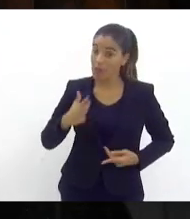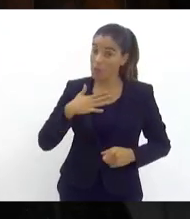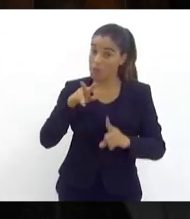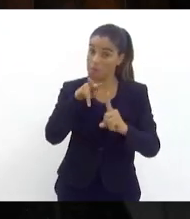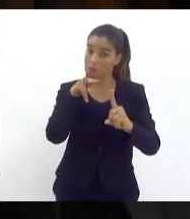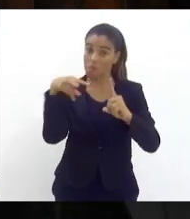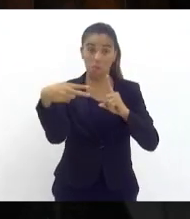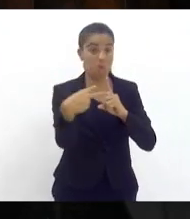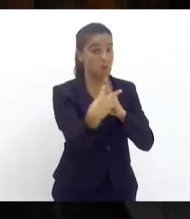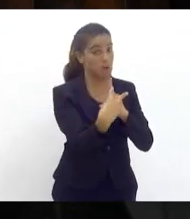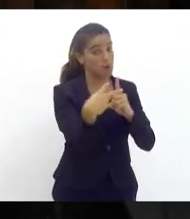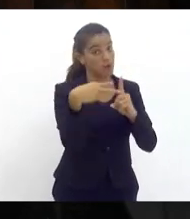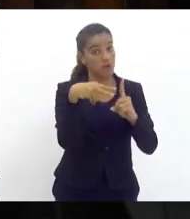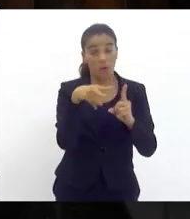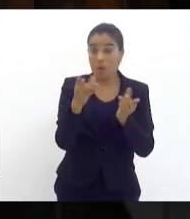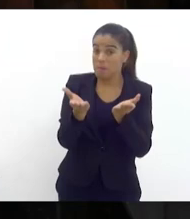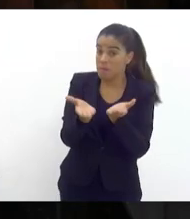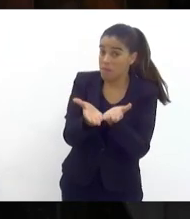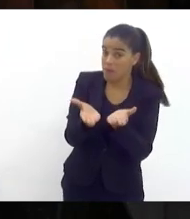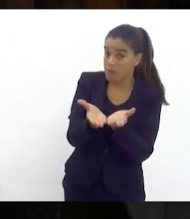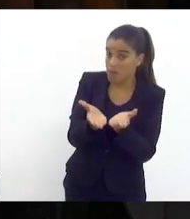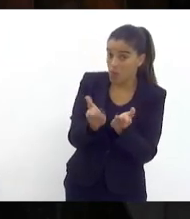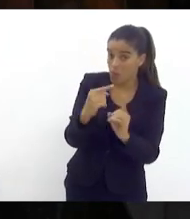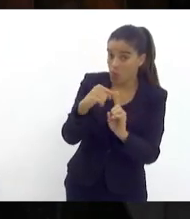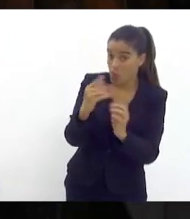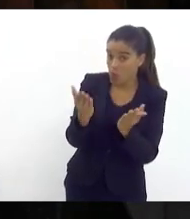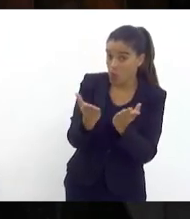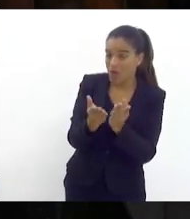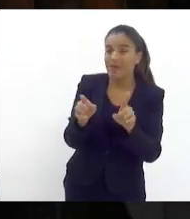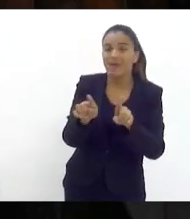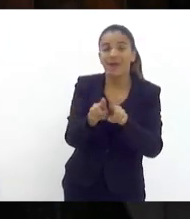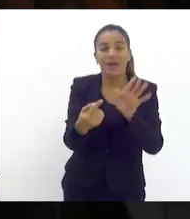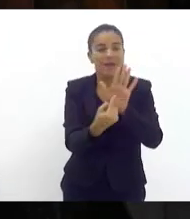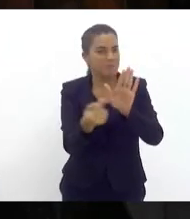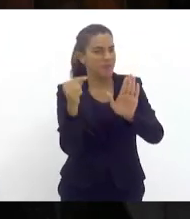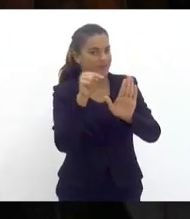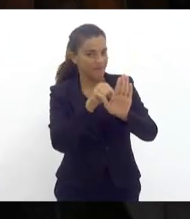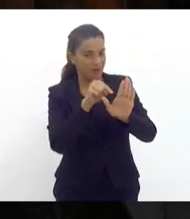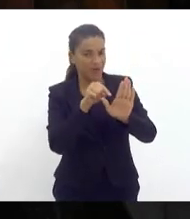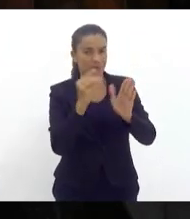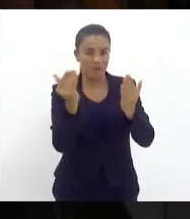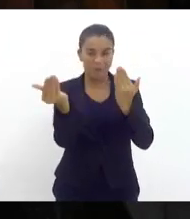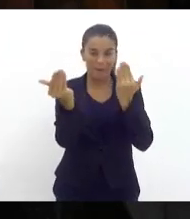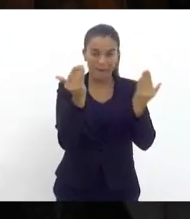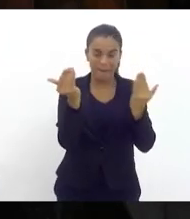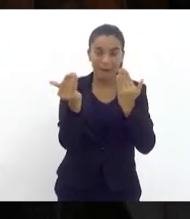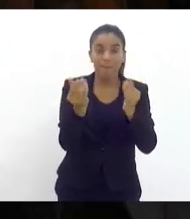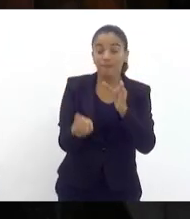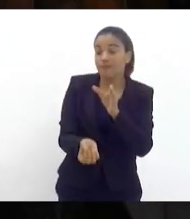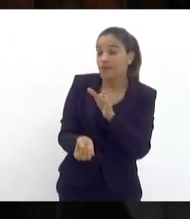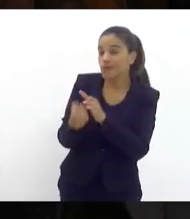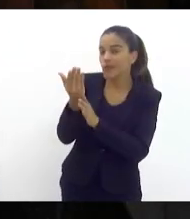vista bíblico e metafórico foi criado